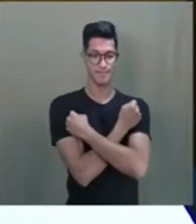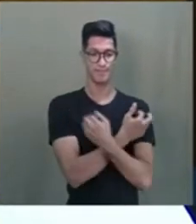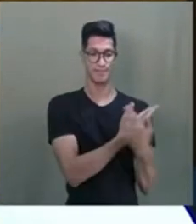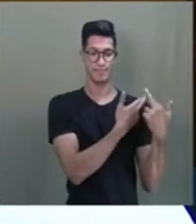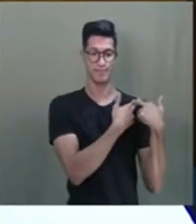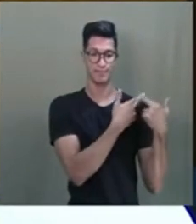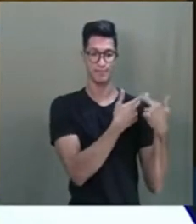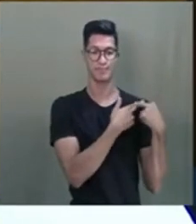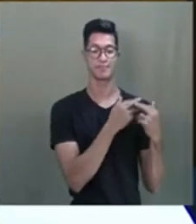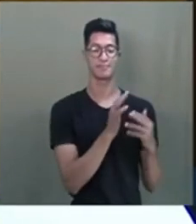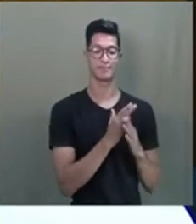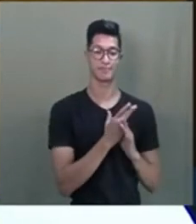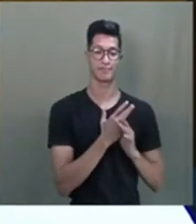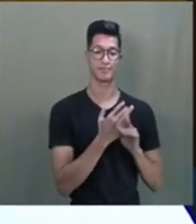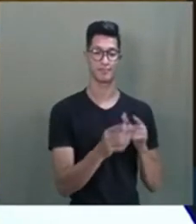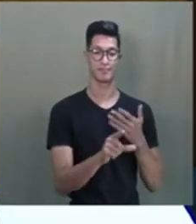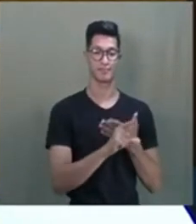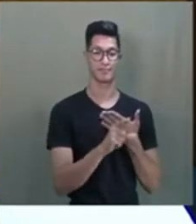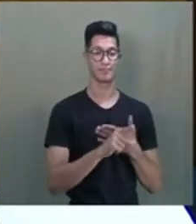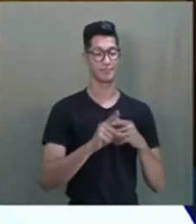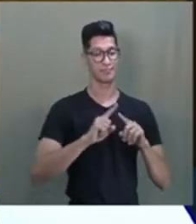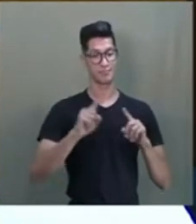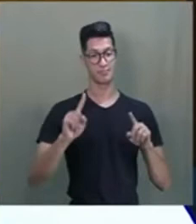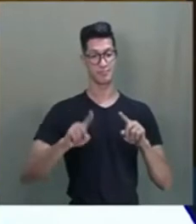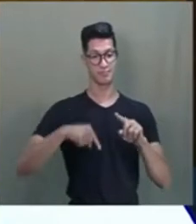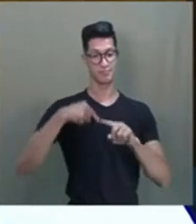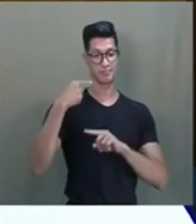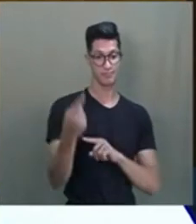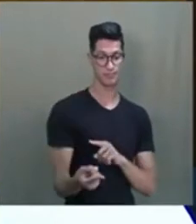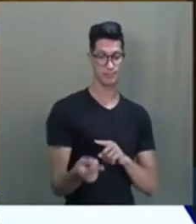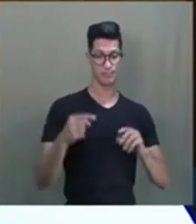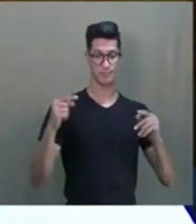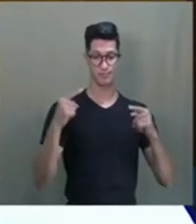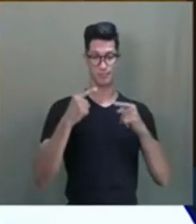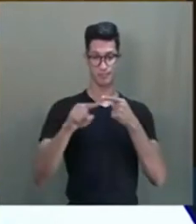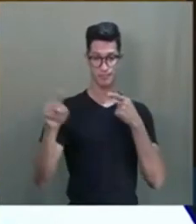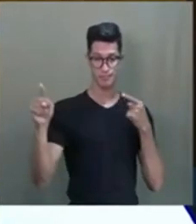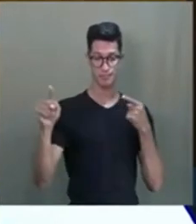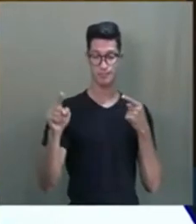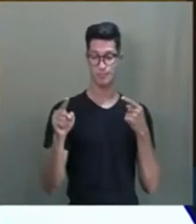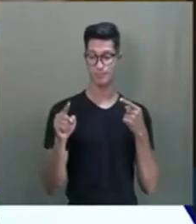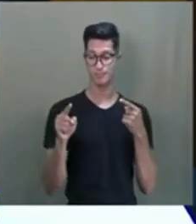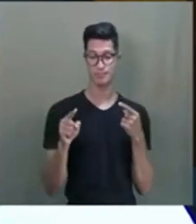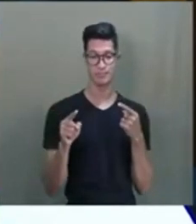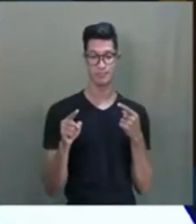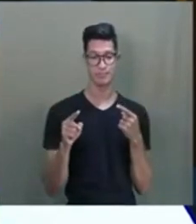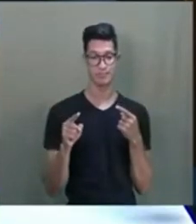tarefa legislativa, mas logo divergências